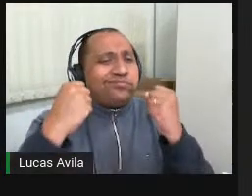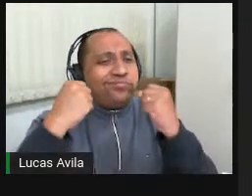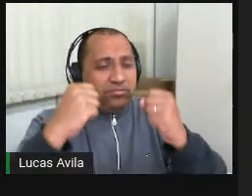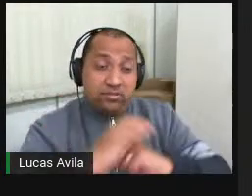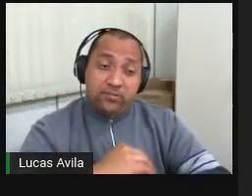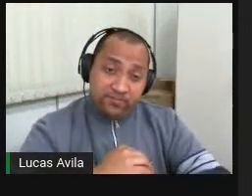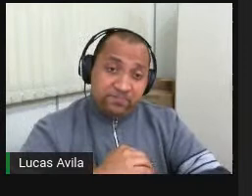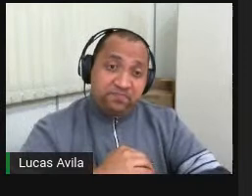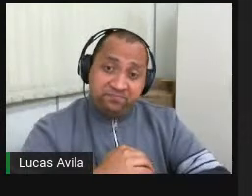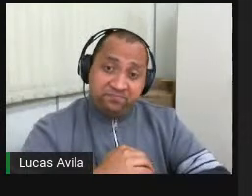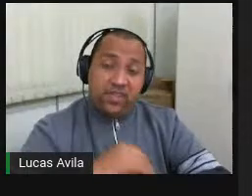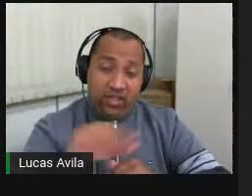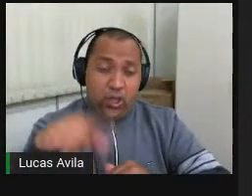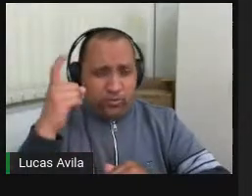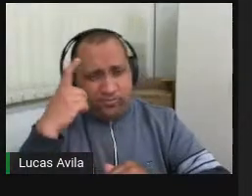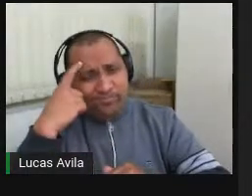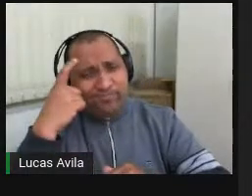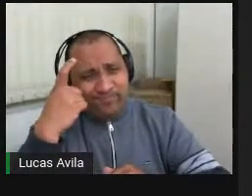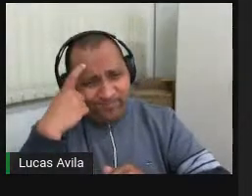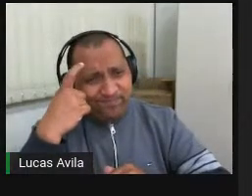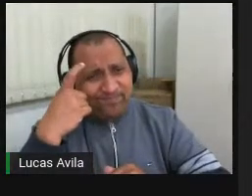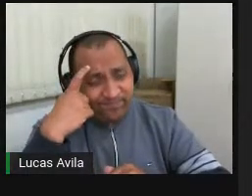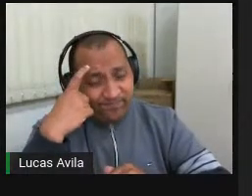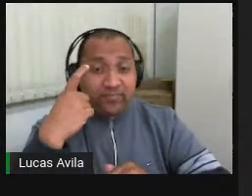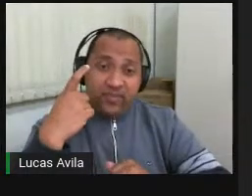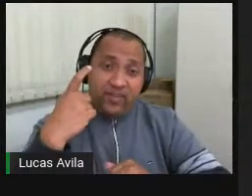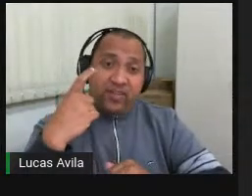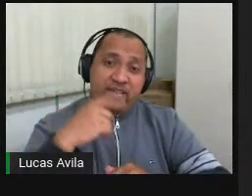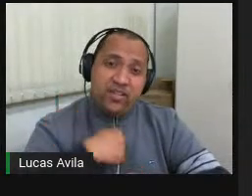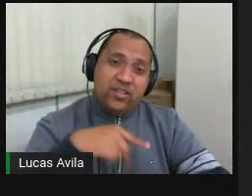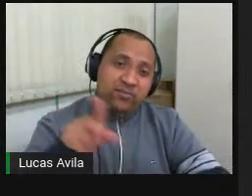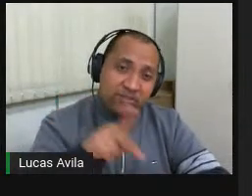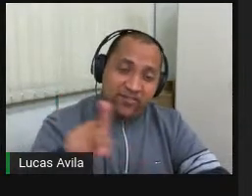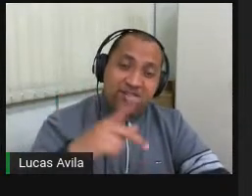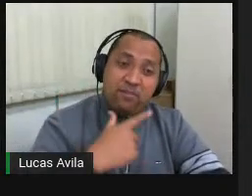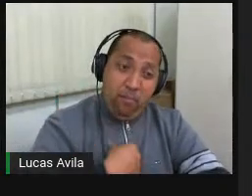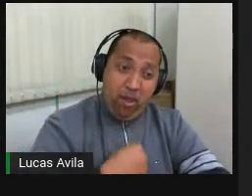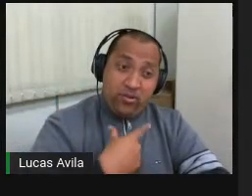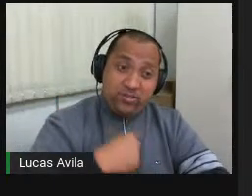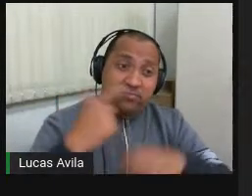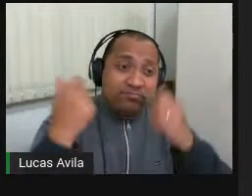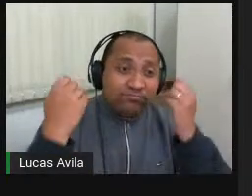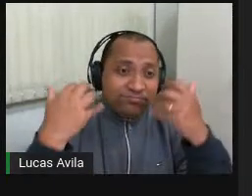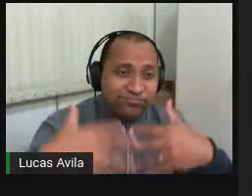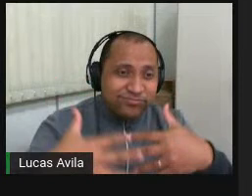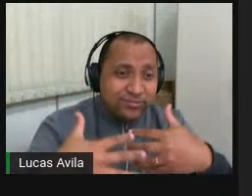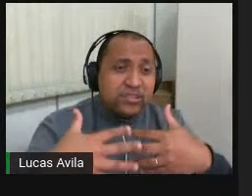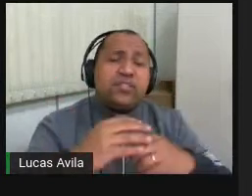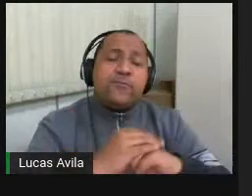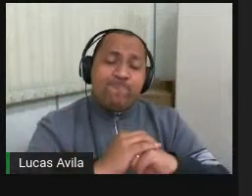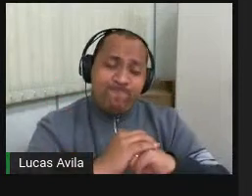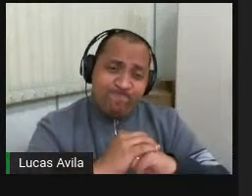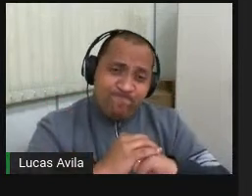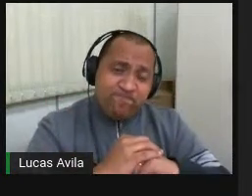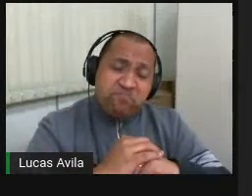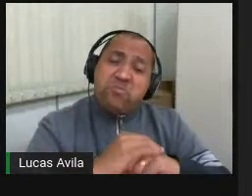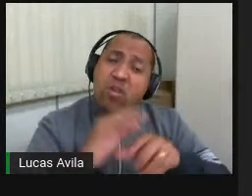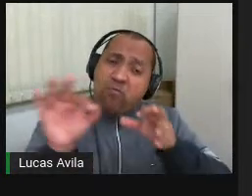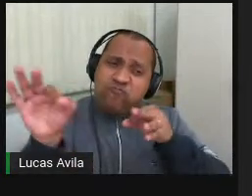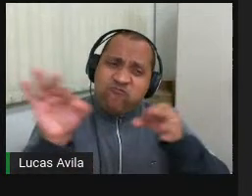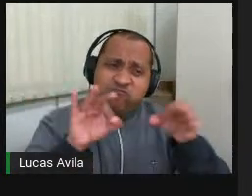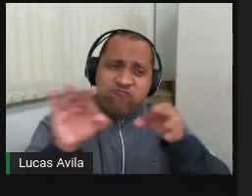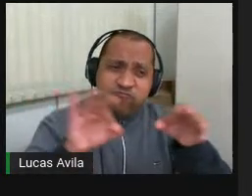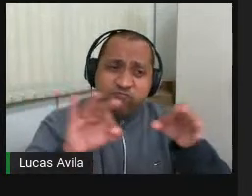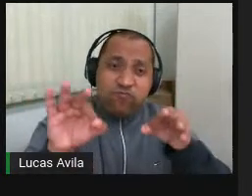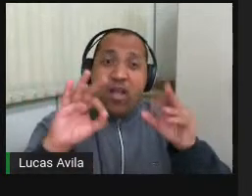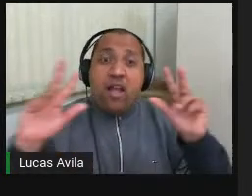pensando, né, também quando o professor Maurício falava, da grandiosidade do projeto da Torre